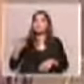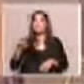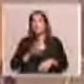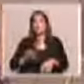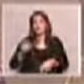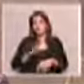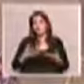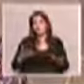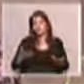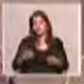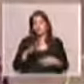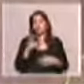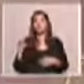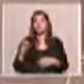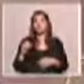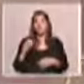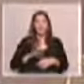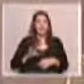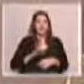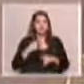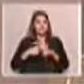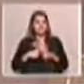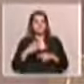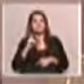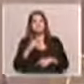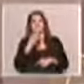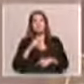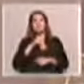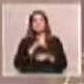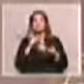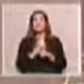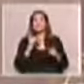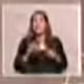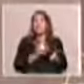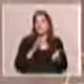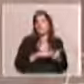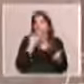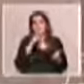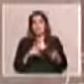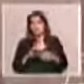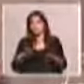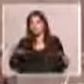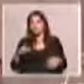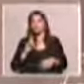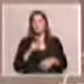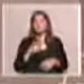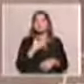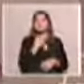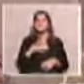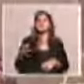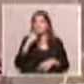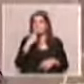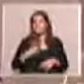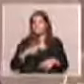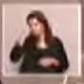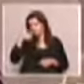não é? O João arranjou uma forma muito curiosa de trazer esta perspectiva da comunicação através de um livro que aparentemente parece que não tem nada a ver, Os 100 Grandes Erros da